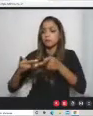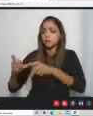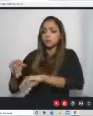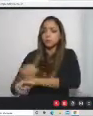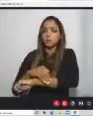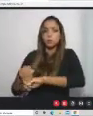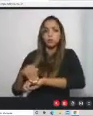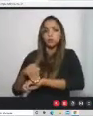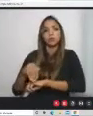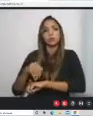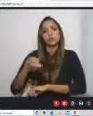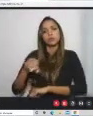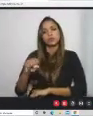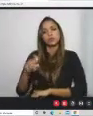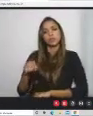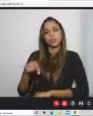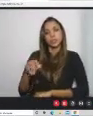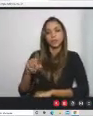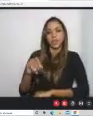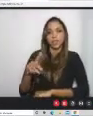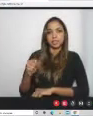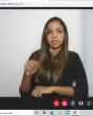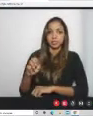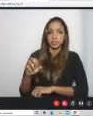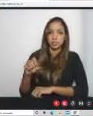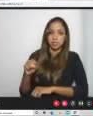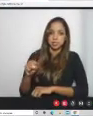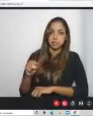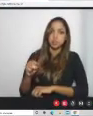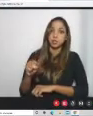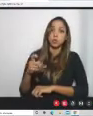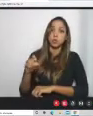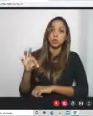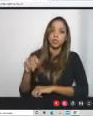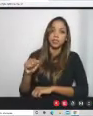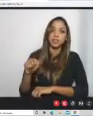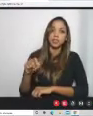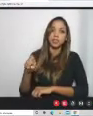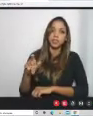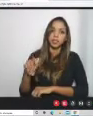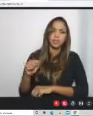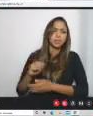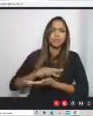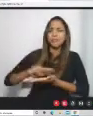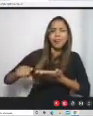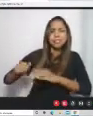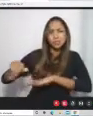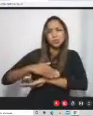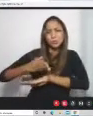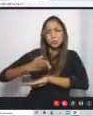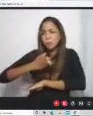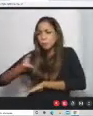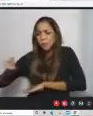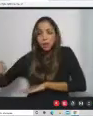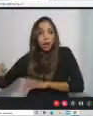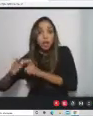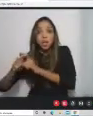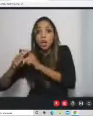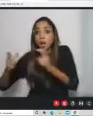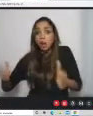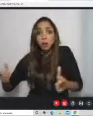Nóbrega, a rua Ponta Negra, entre outras. Porque a maioria do bairro não tem calçamento. E ali